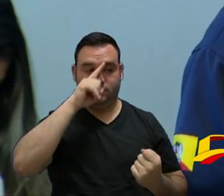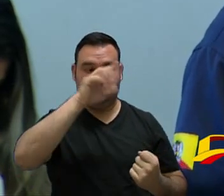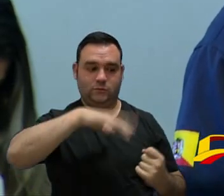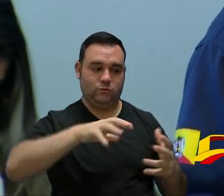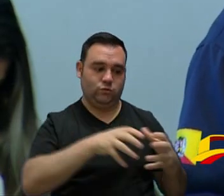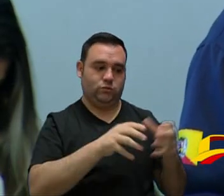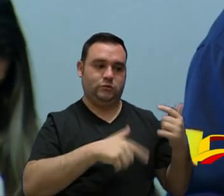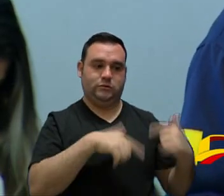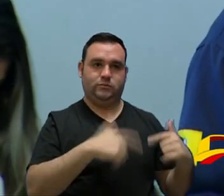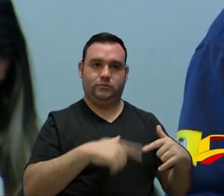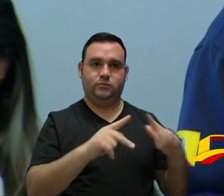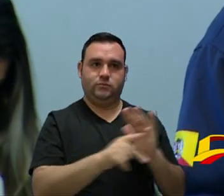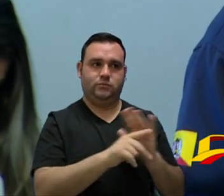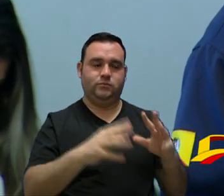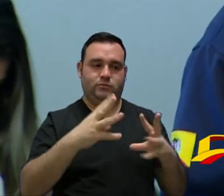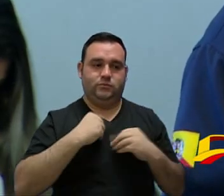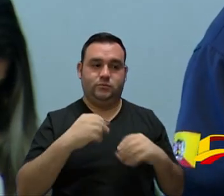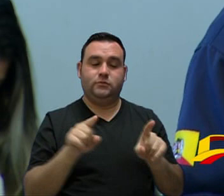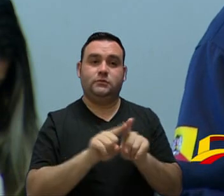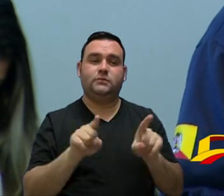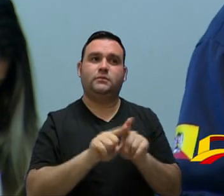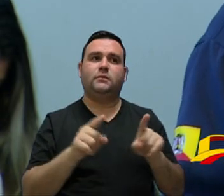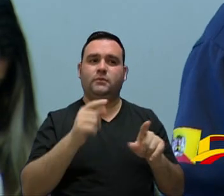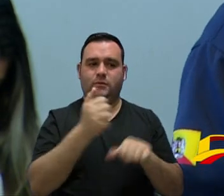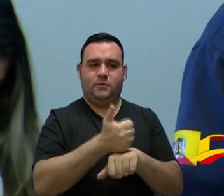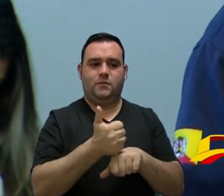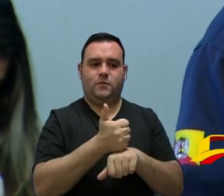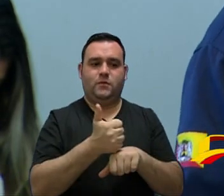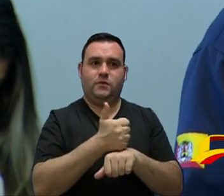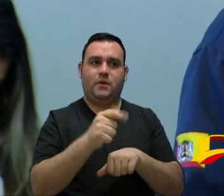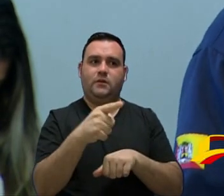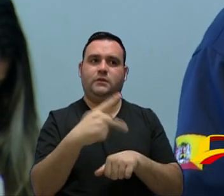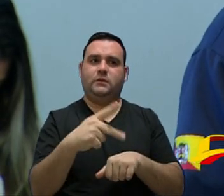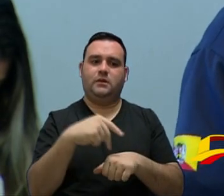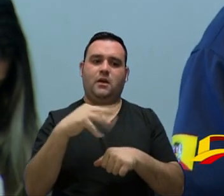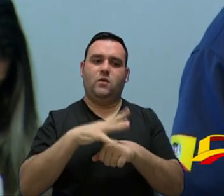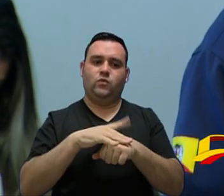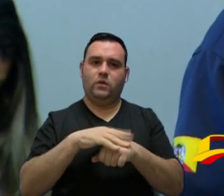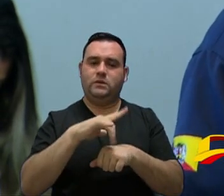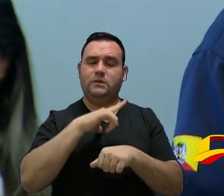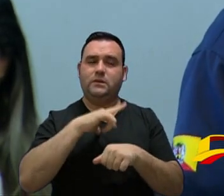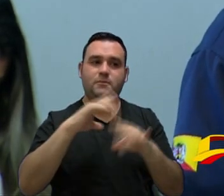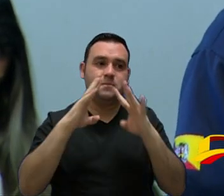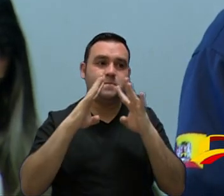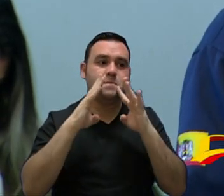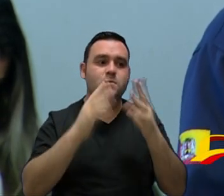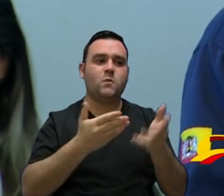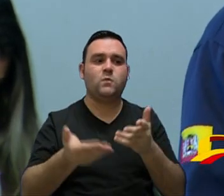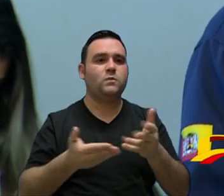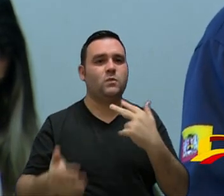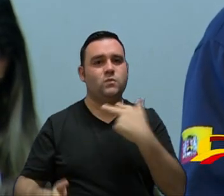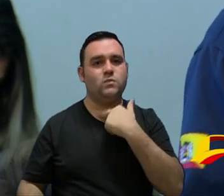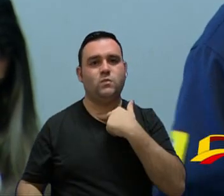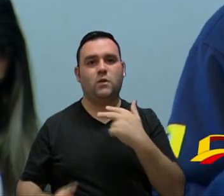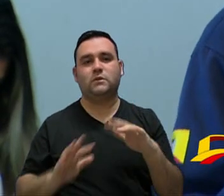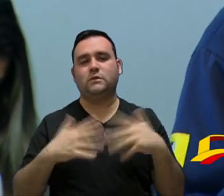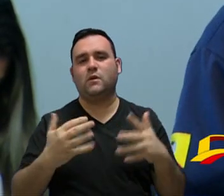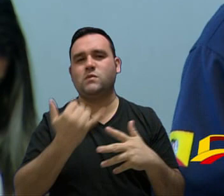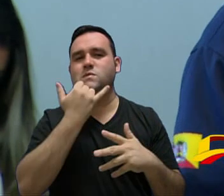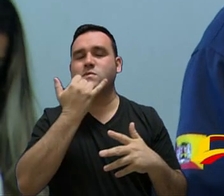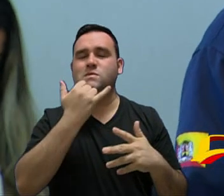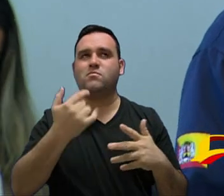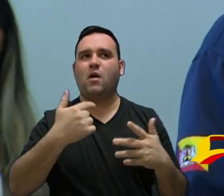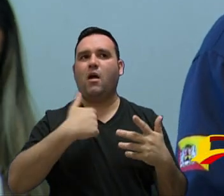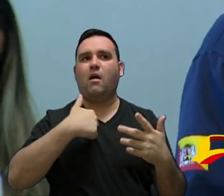para a equipe né e e depois o profissional que fica doente acaba não podendo atender a população então